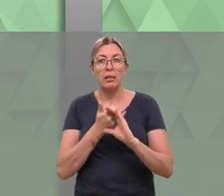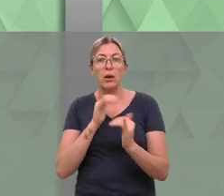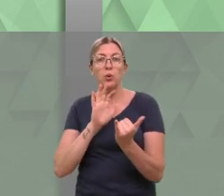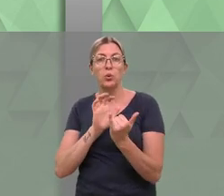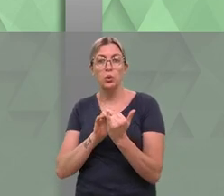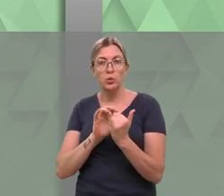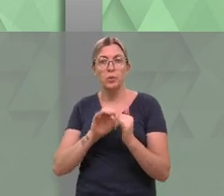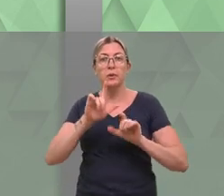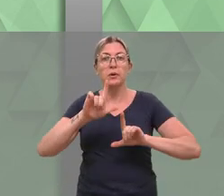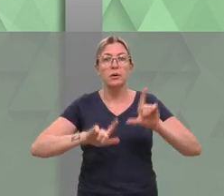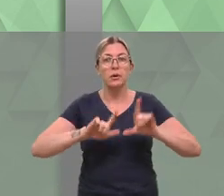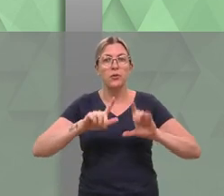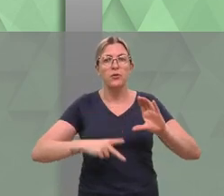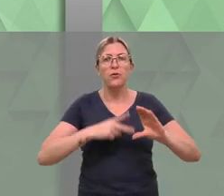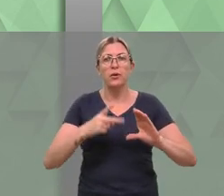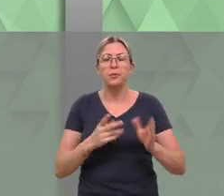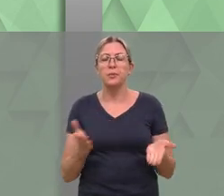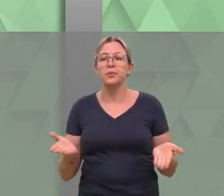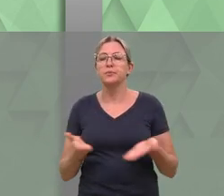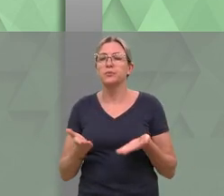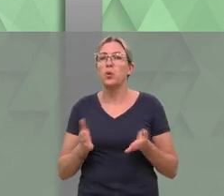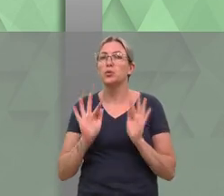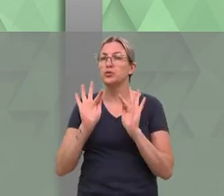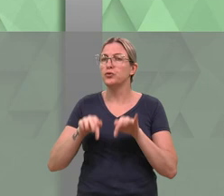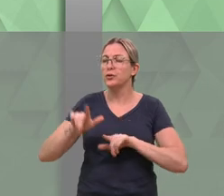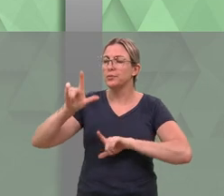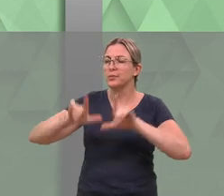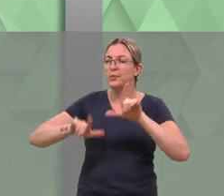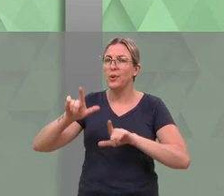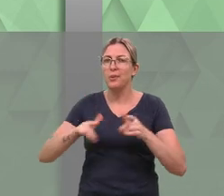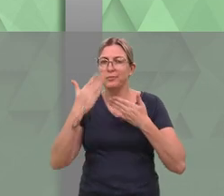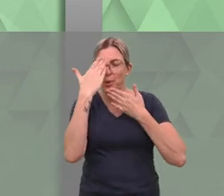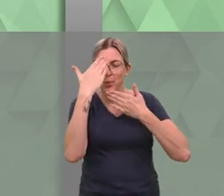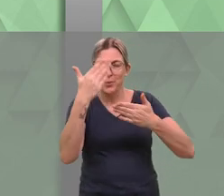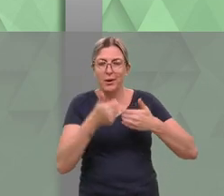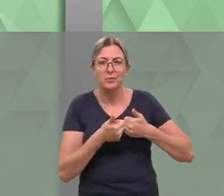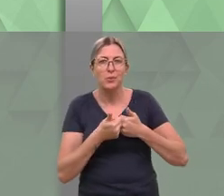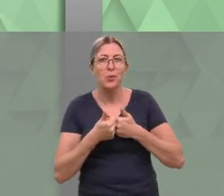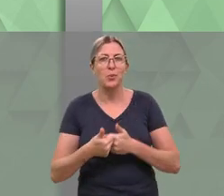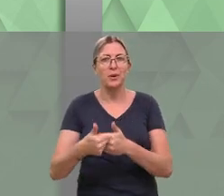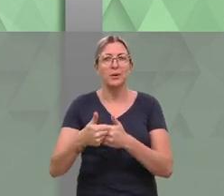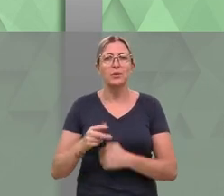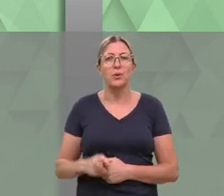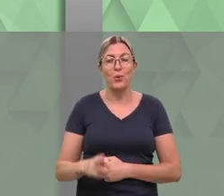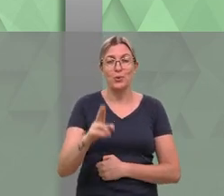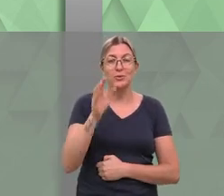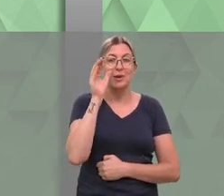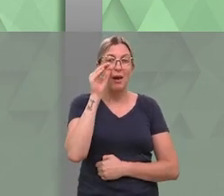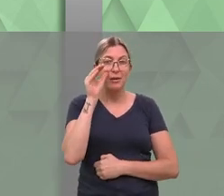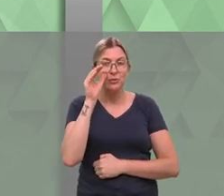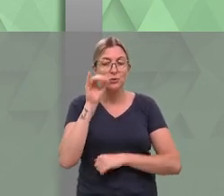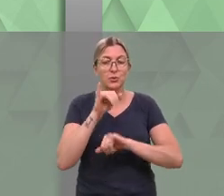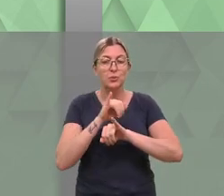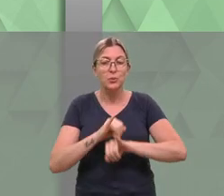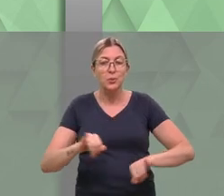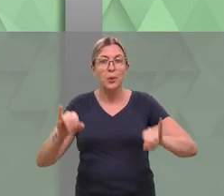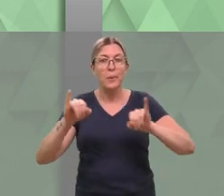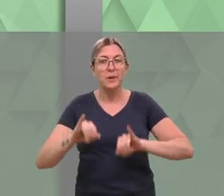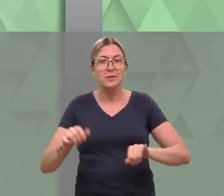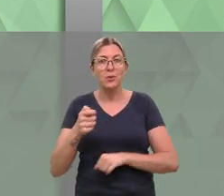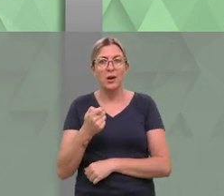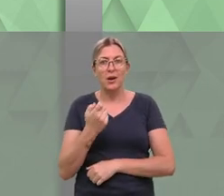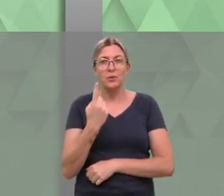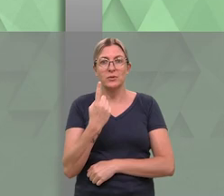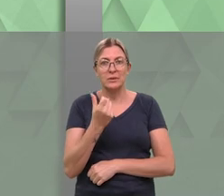no canal do YouTube da TV Câmara. Hoje a gente fica por aqui. Obrigada pela companhia. Siga acompanhando a nossa programação pelo